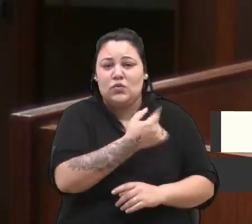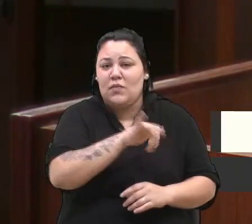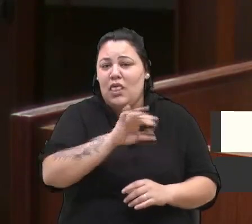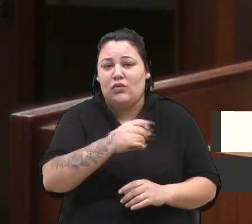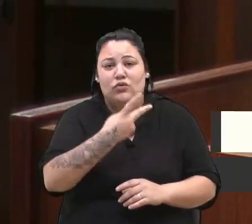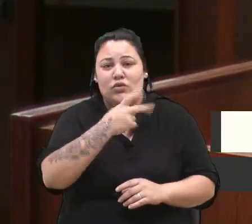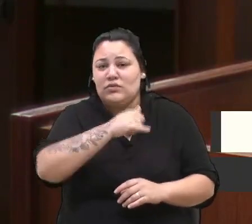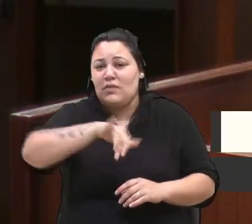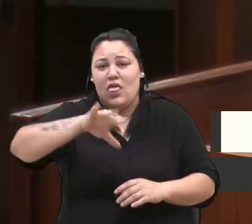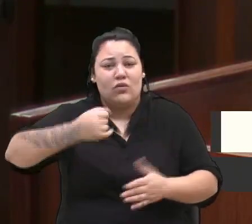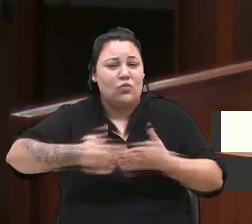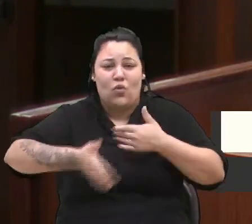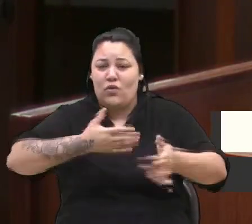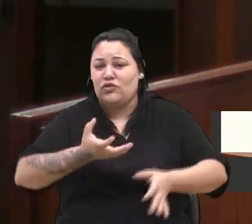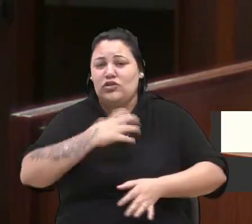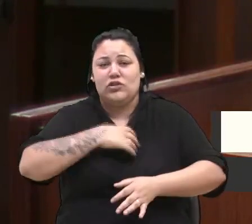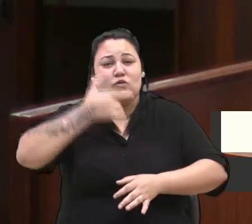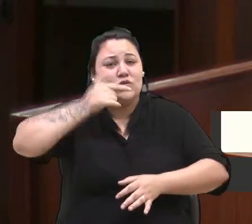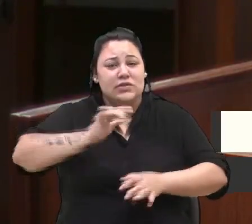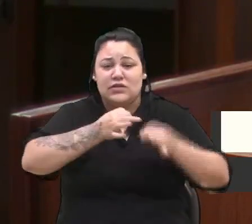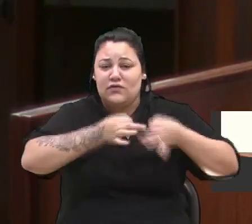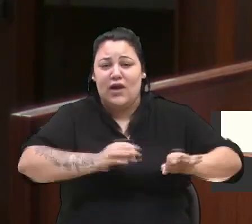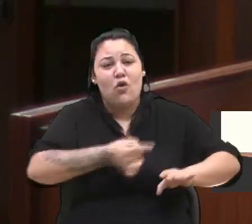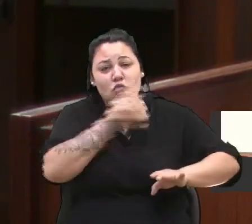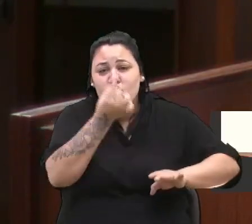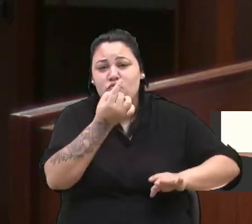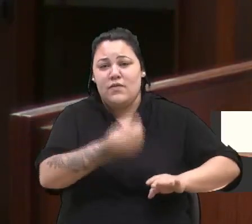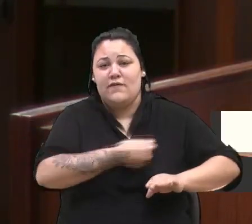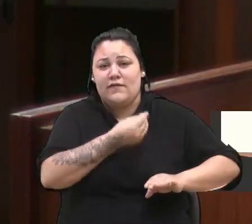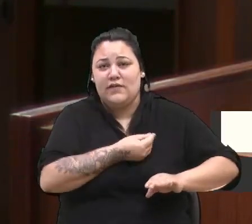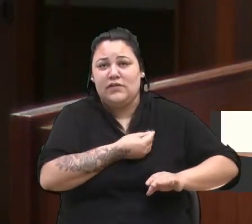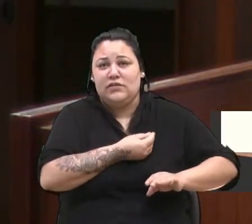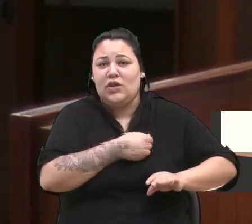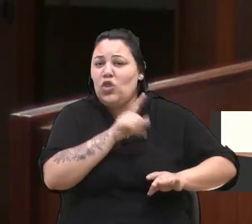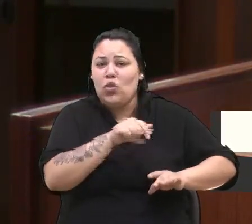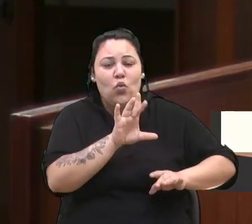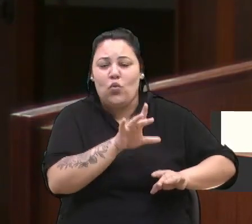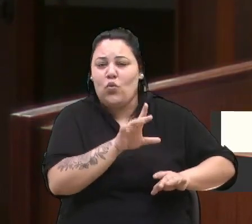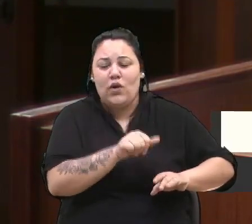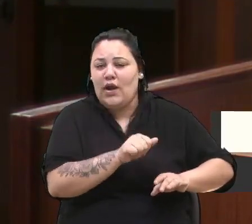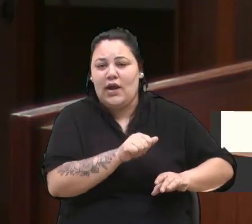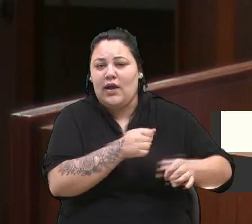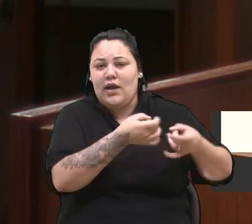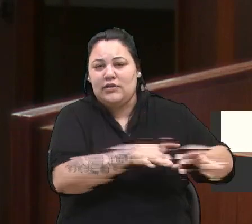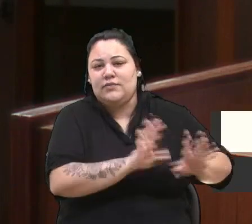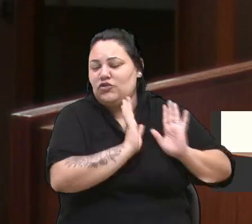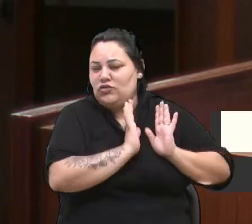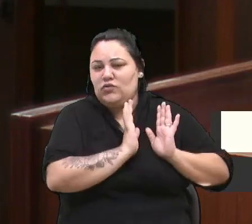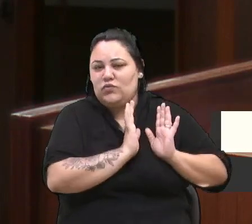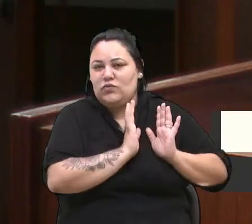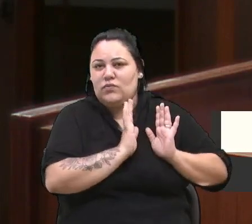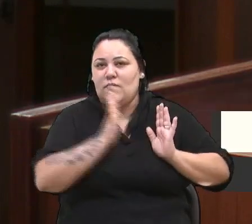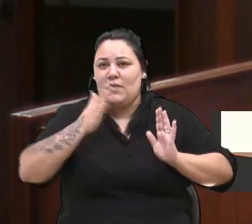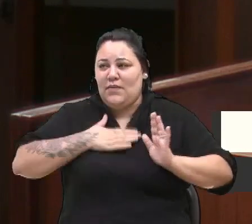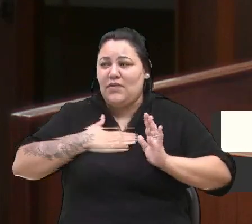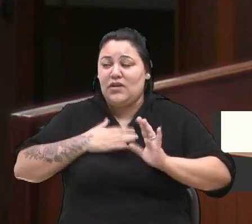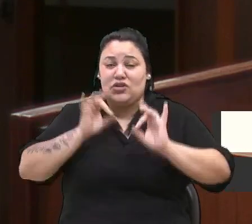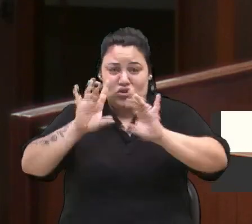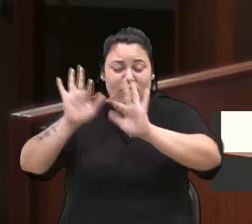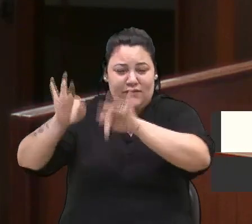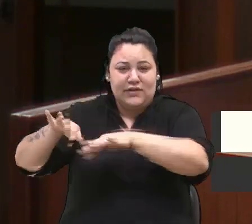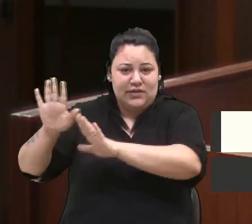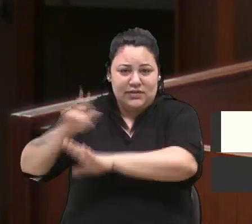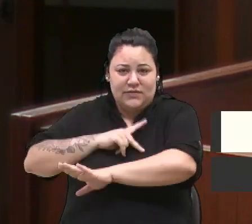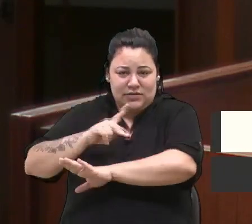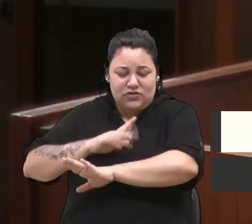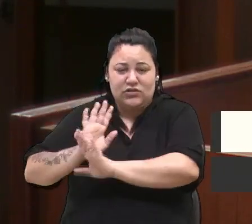seja, salvar uma vida, nunca foi desperdício. Desperdício, só para concluir, senhor